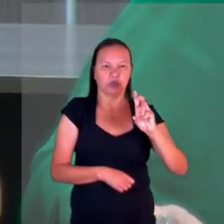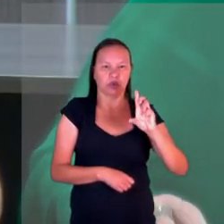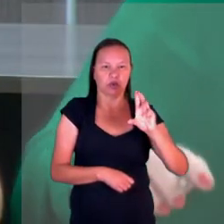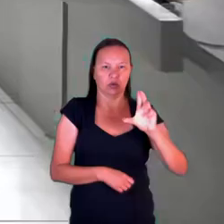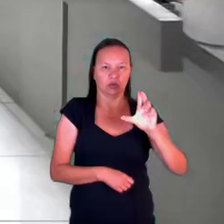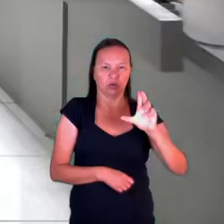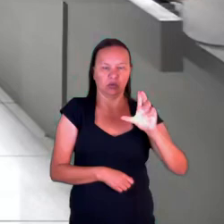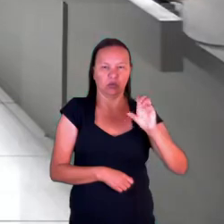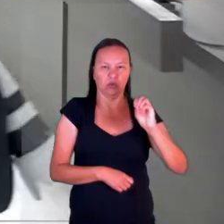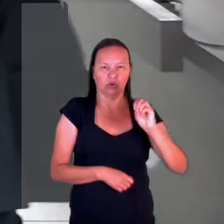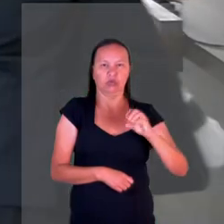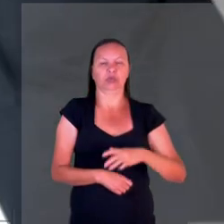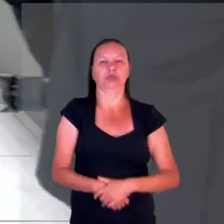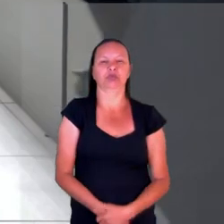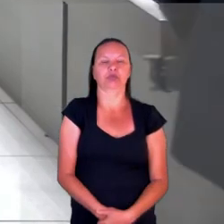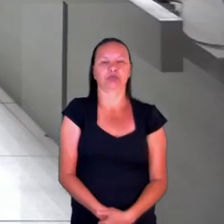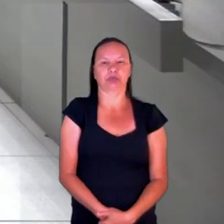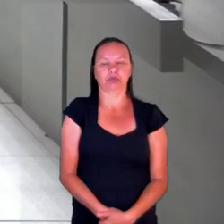Leivas